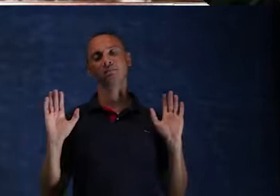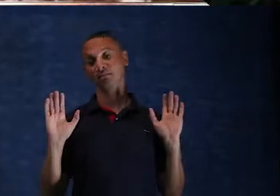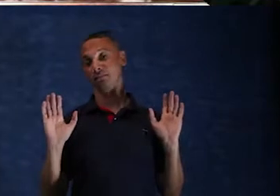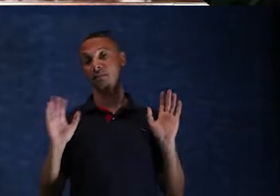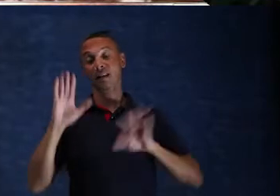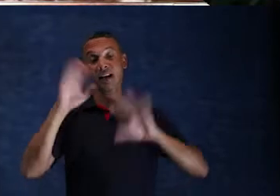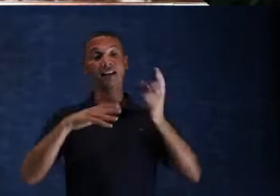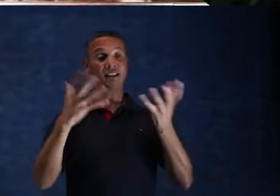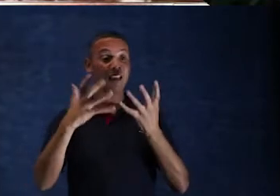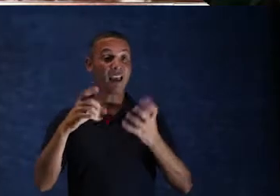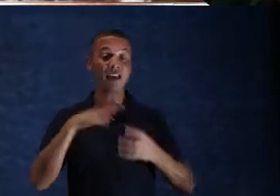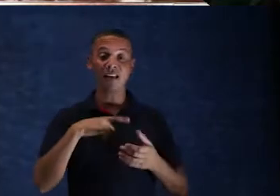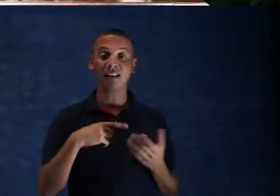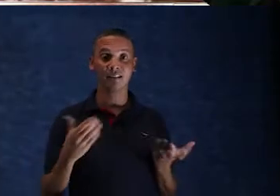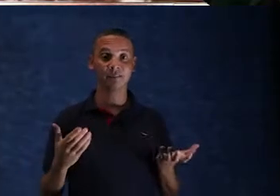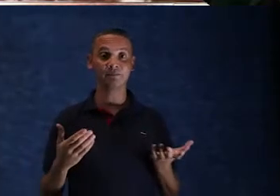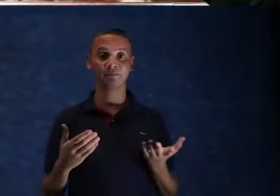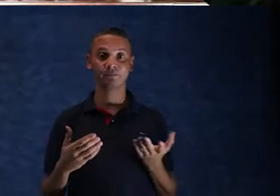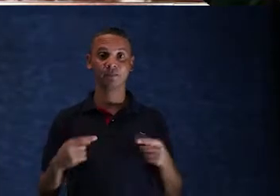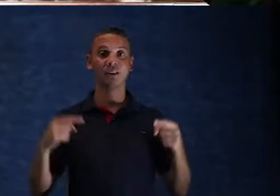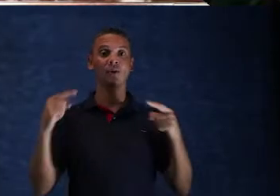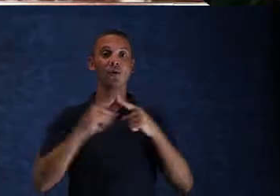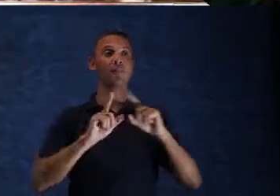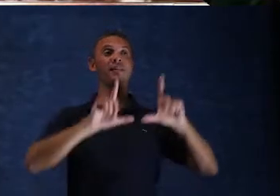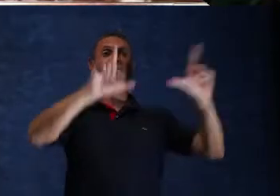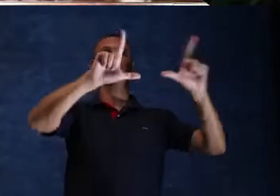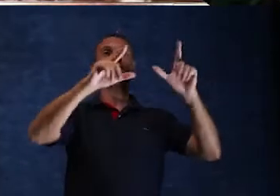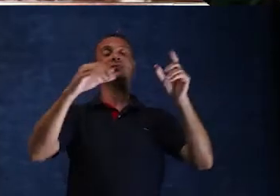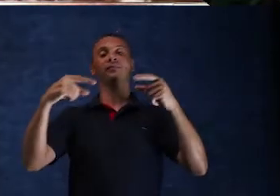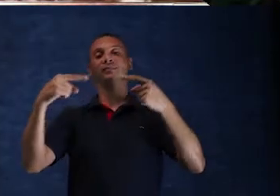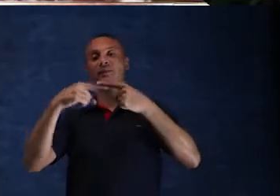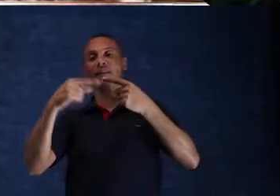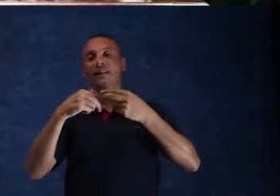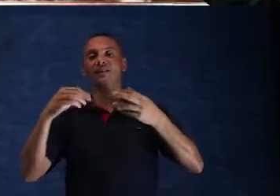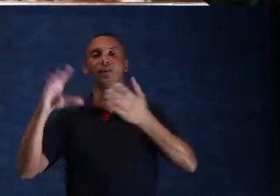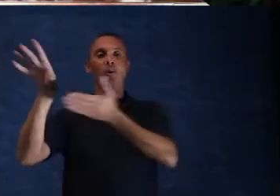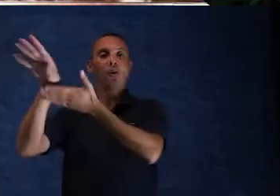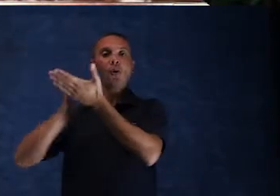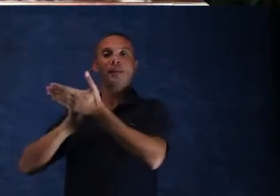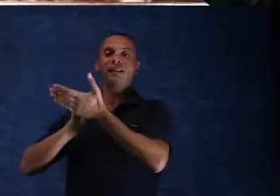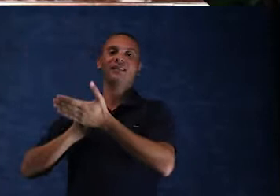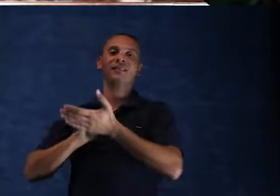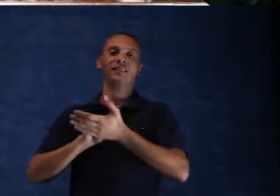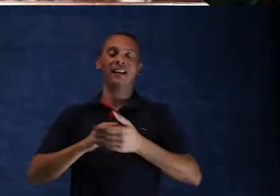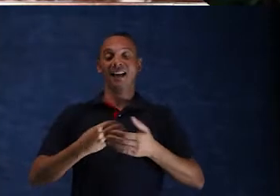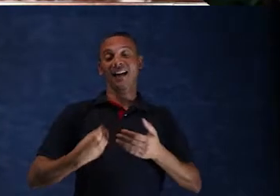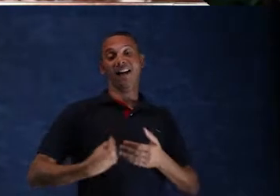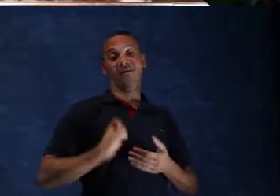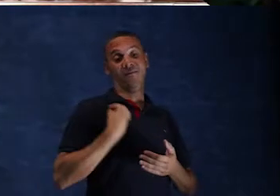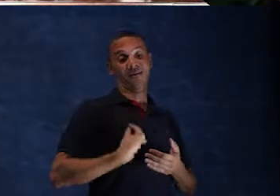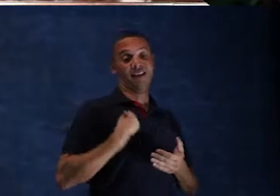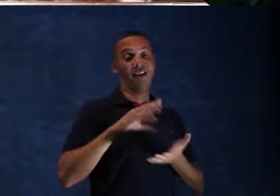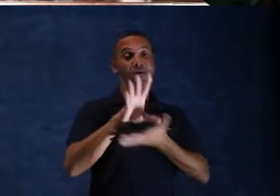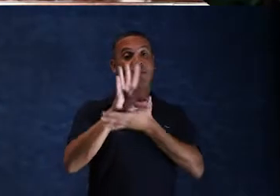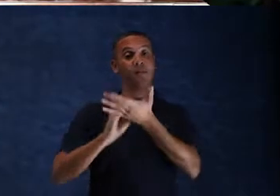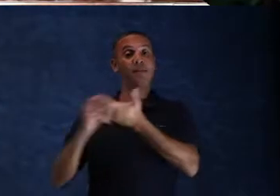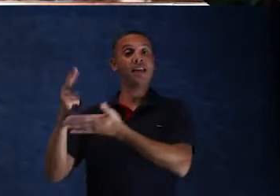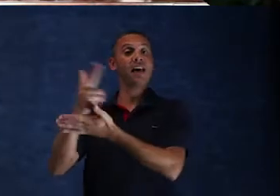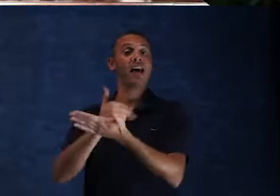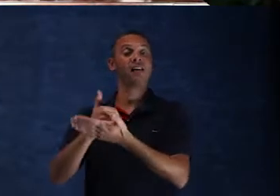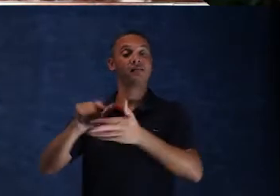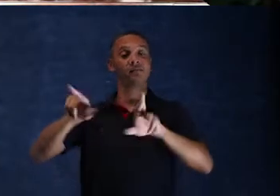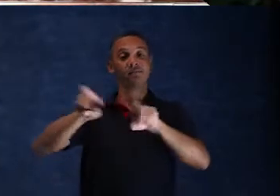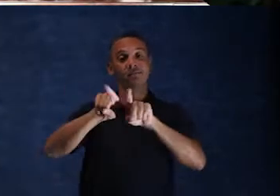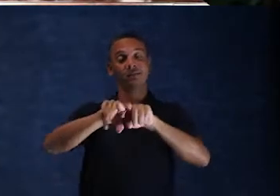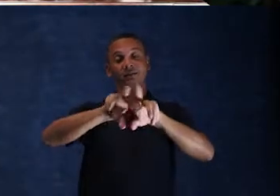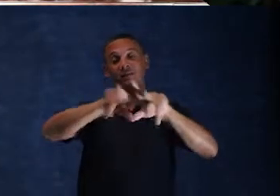dinheiro. Não é? Então, eu acho que isso é um retrato. Né? Então, existe, eu acho que talvez essas duas linhas, né? Uma